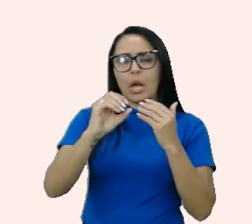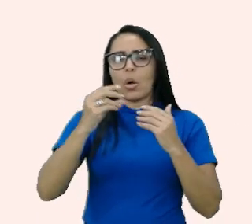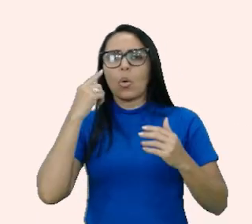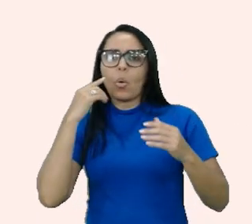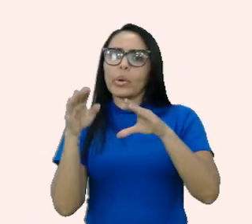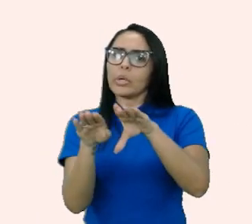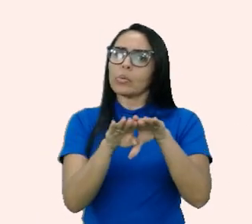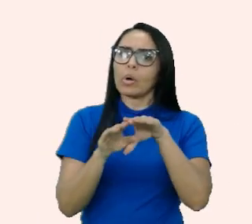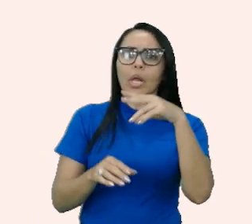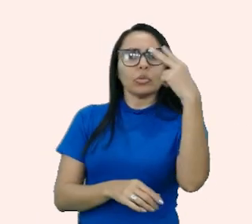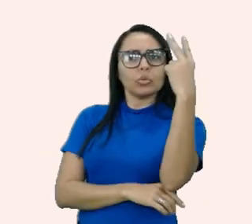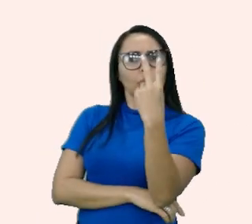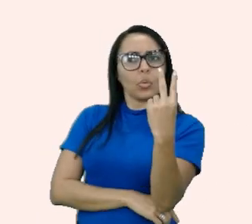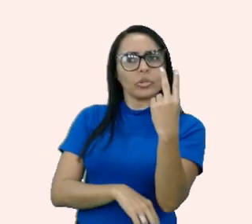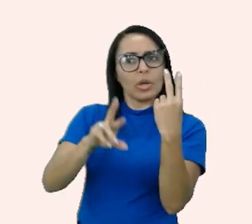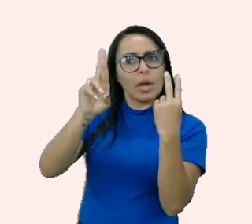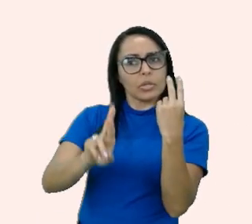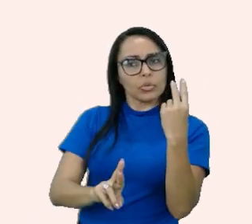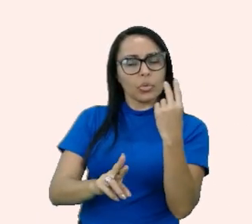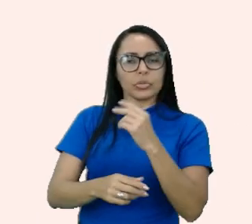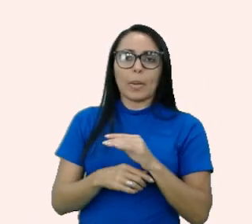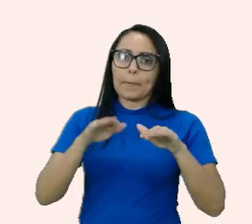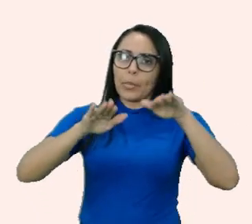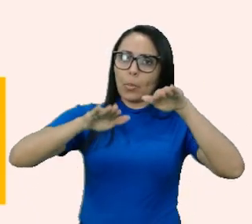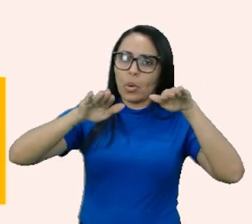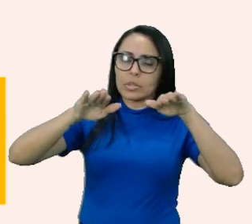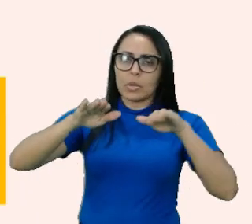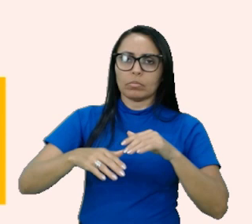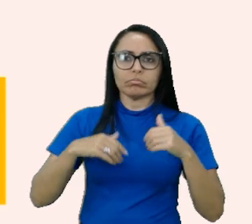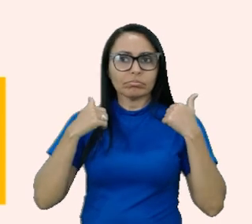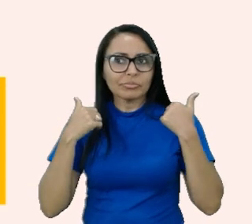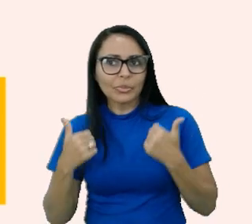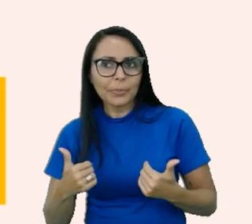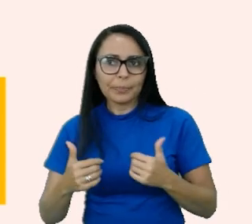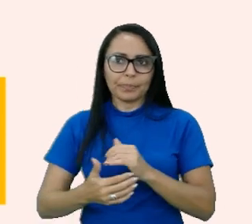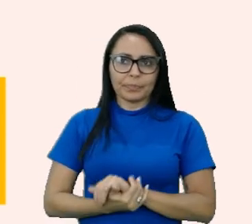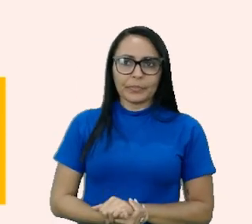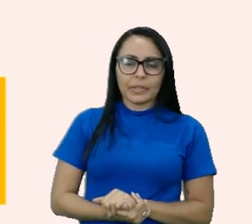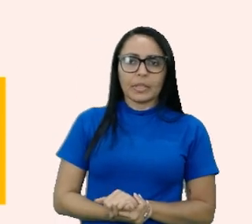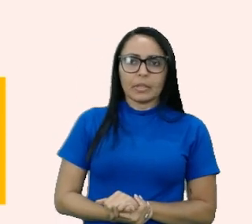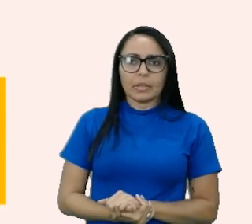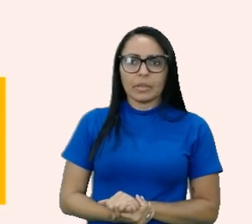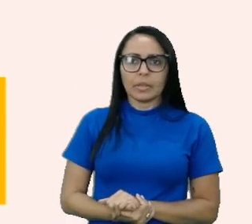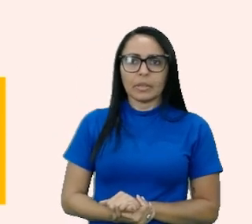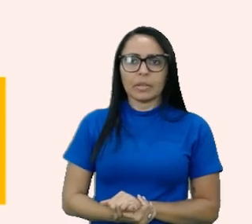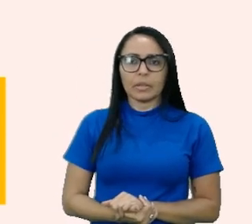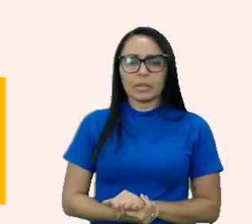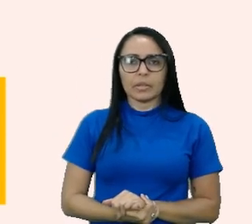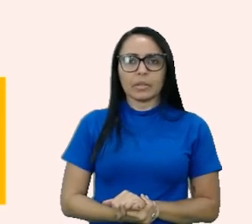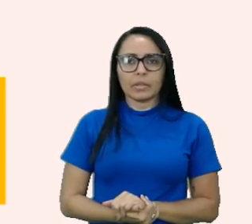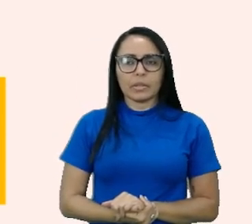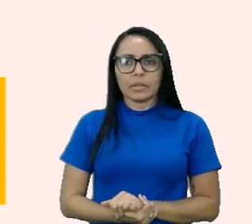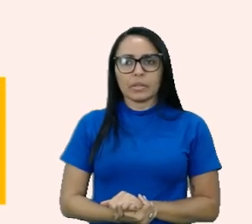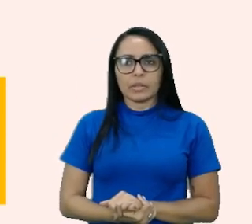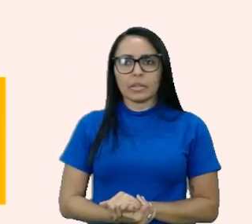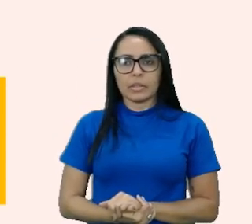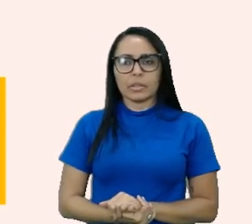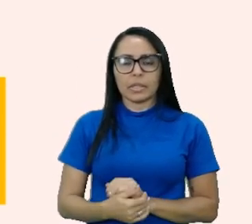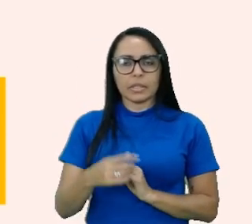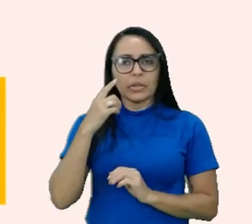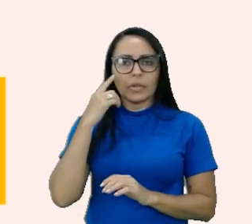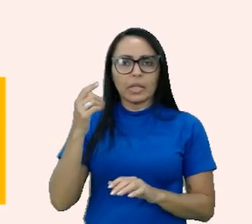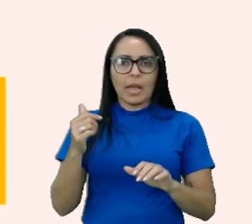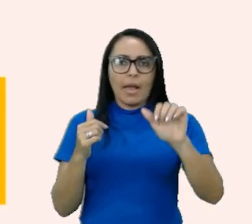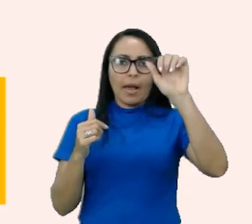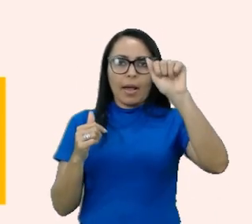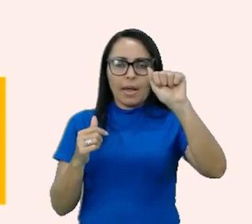duas razões, eu chamo isso de proporção. Show? Então, como é que a gente vai ler isso aí? A gente vai ler assim, ó. A está